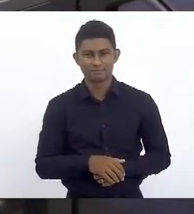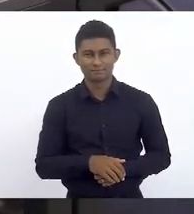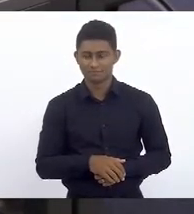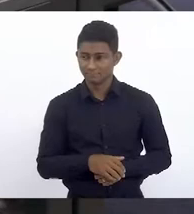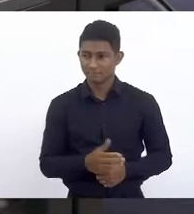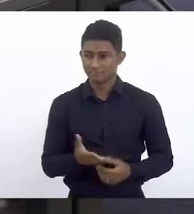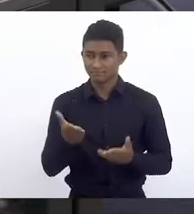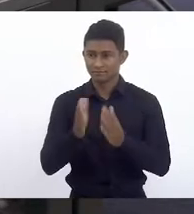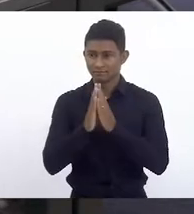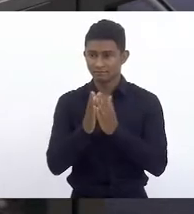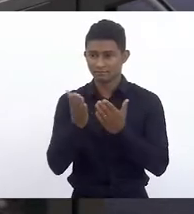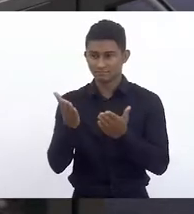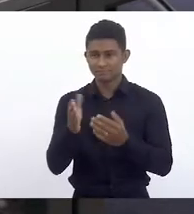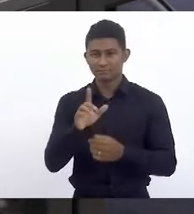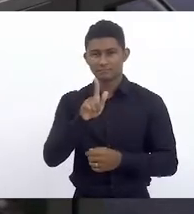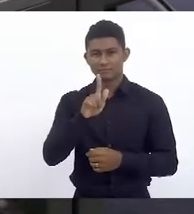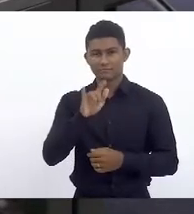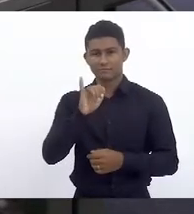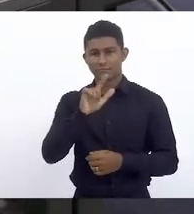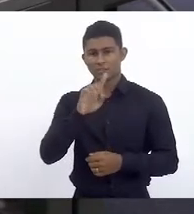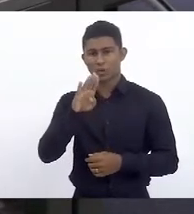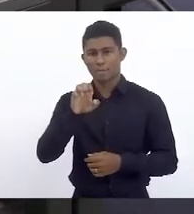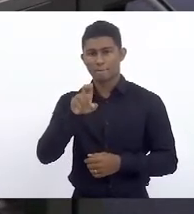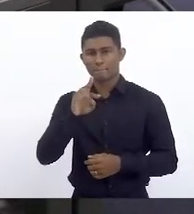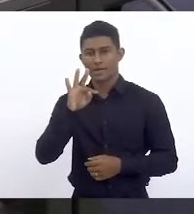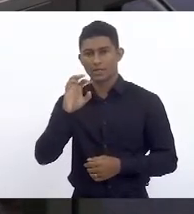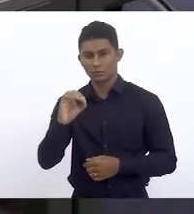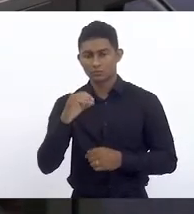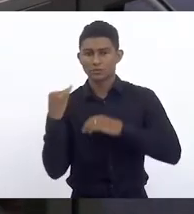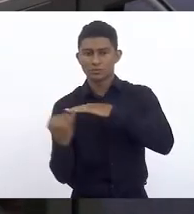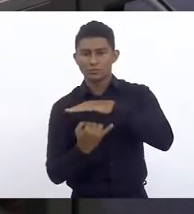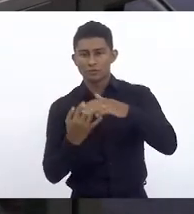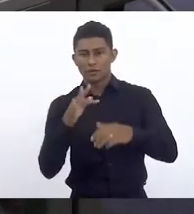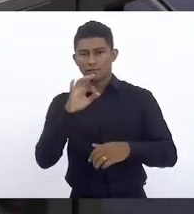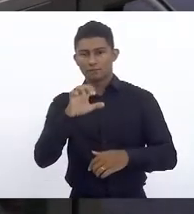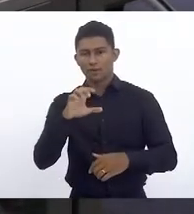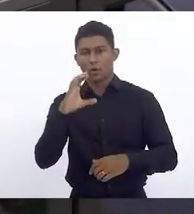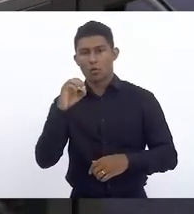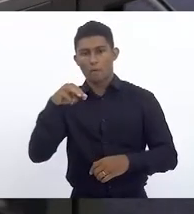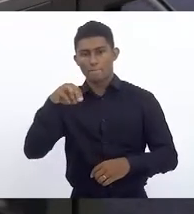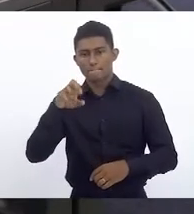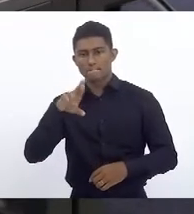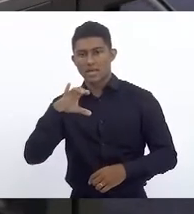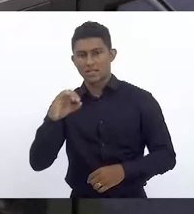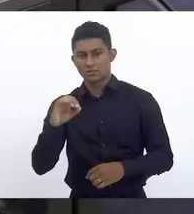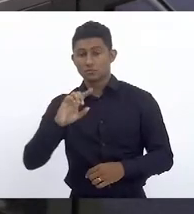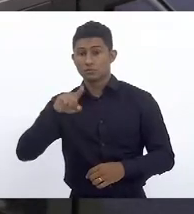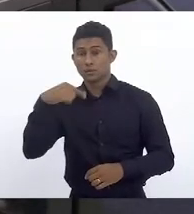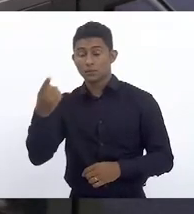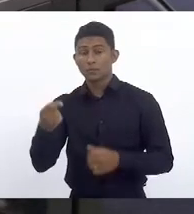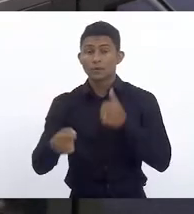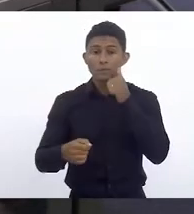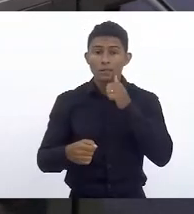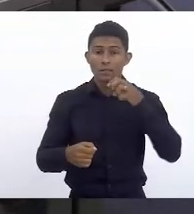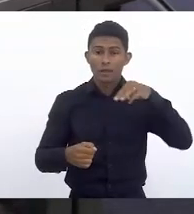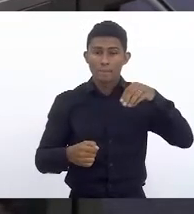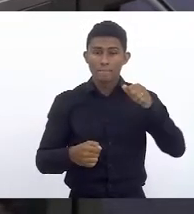Por favor, primeiro Gilberto Alvarenga, da Fé Comércio, e depois a Maria Luísa.